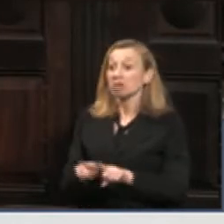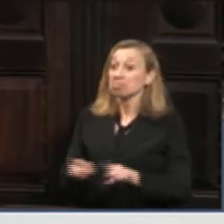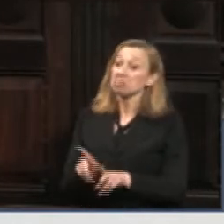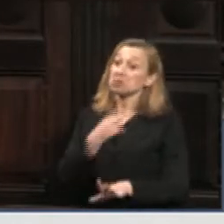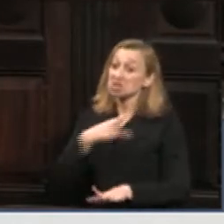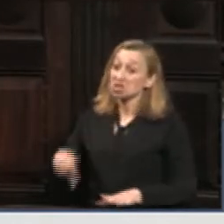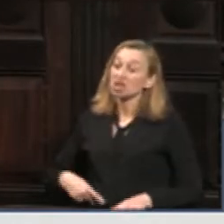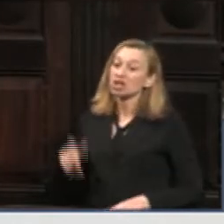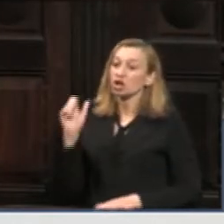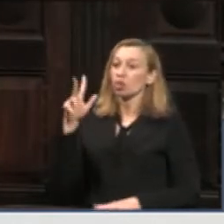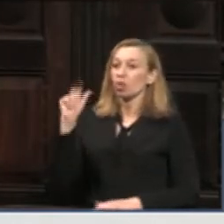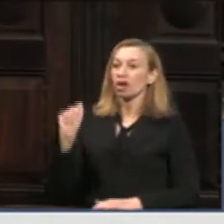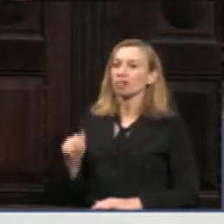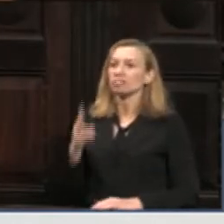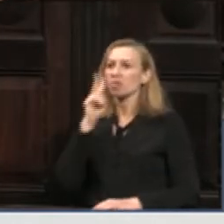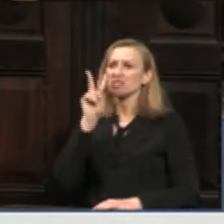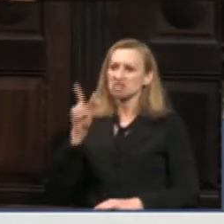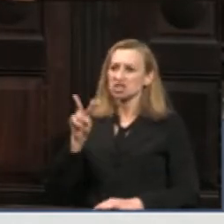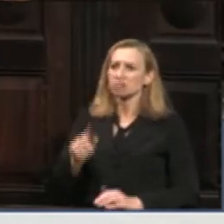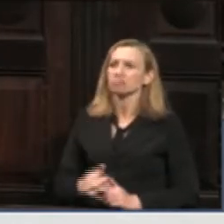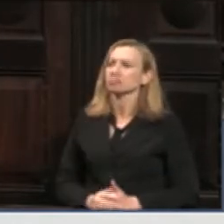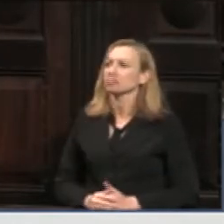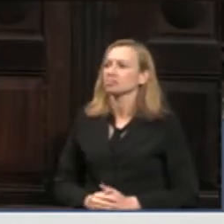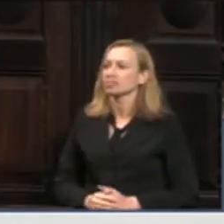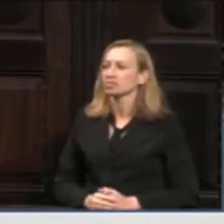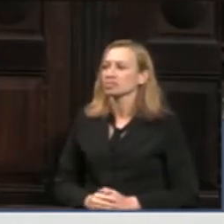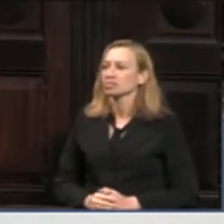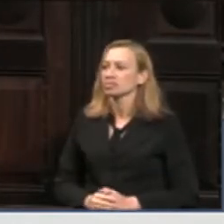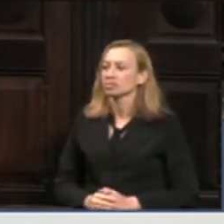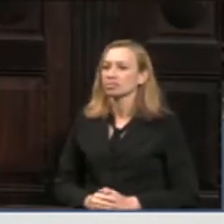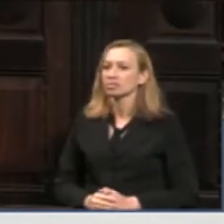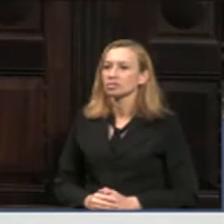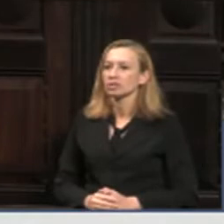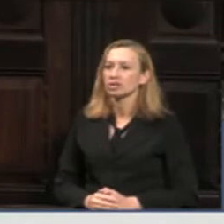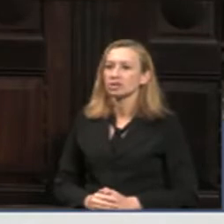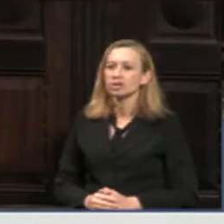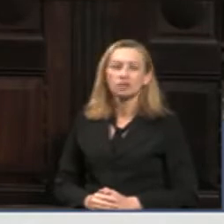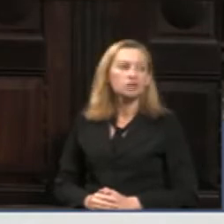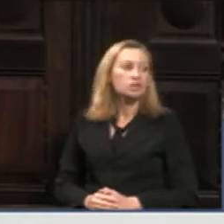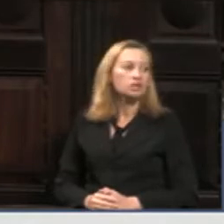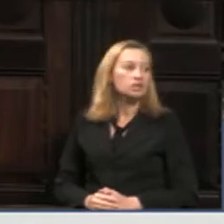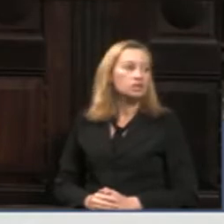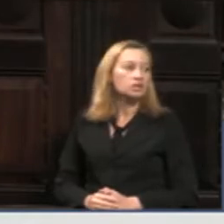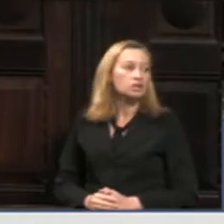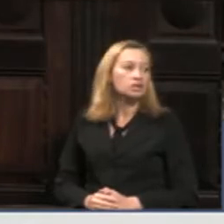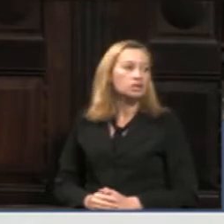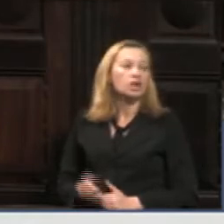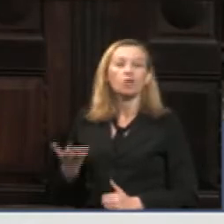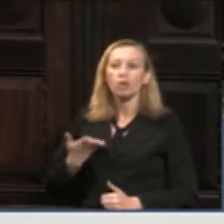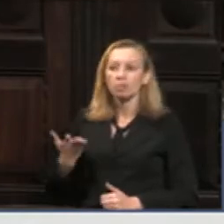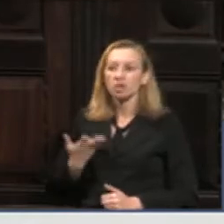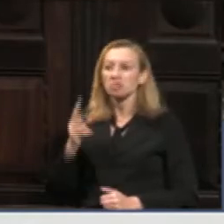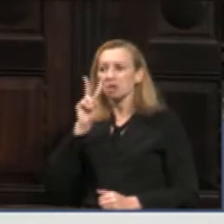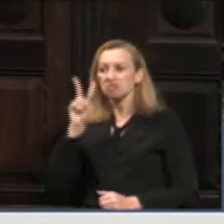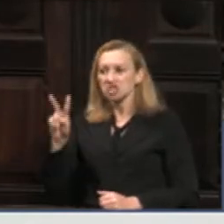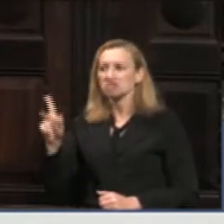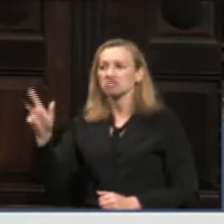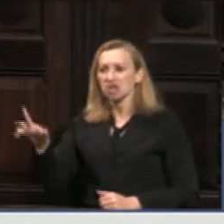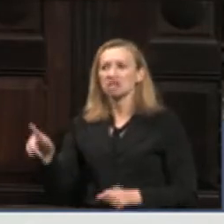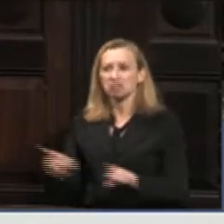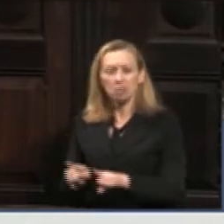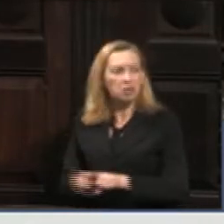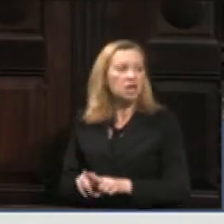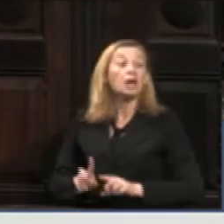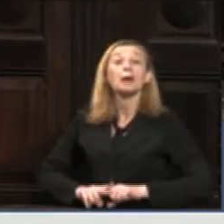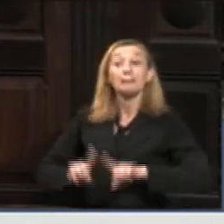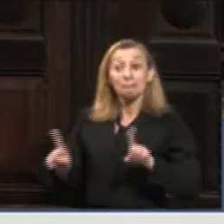Lula, há uma visão. Em relação aos seus mais próximos, há uma visão.